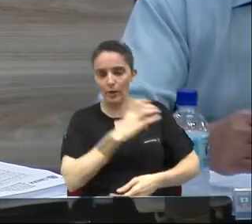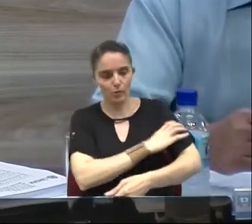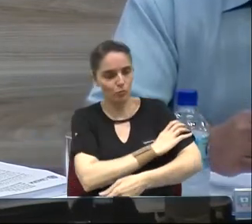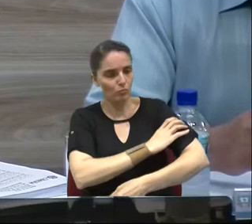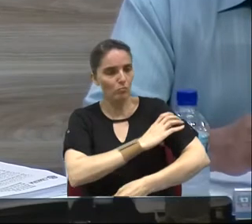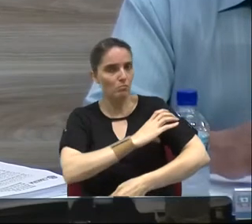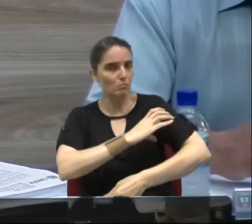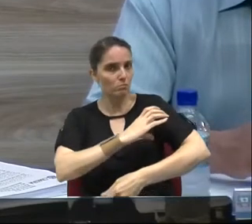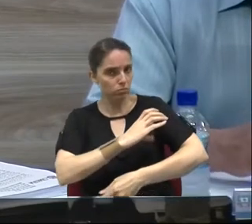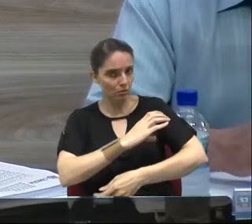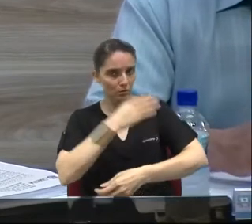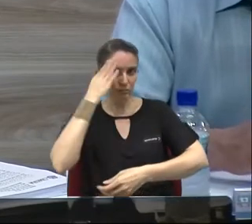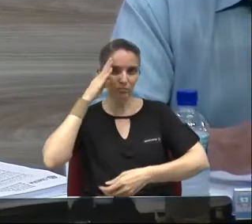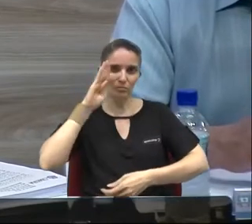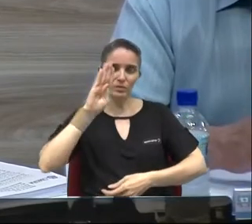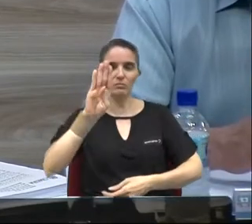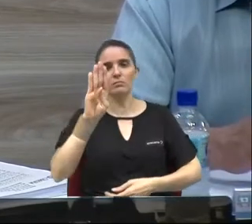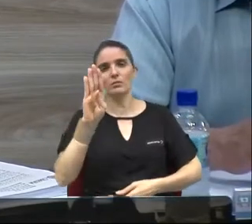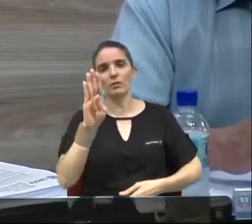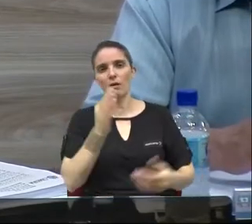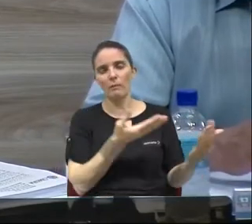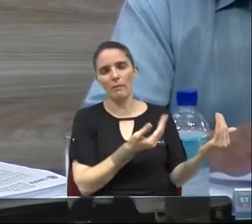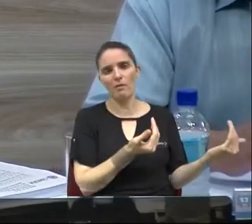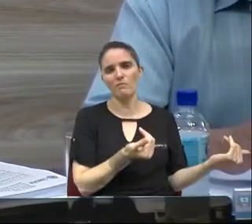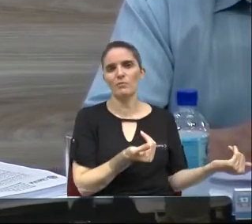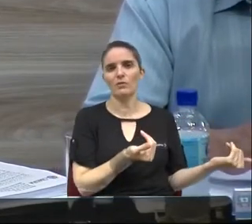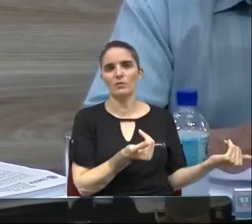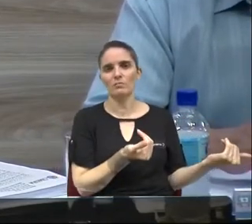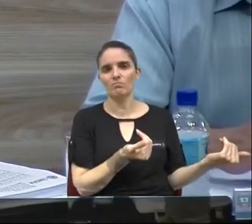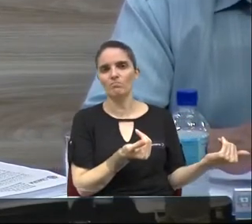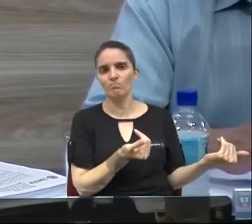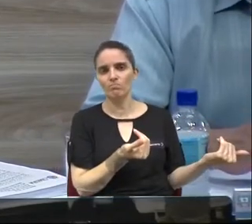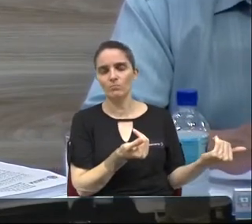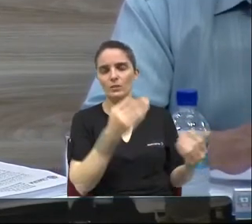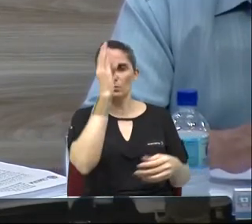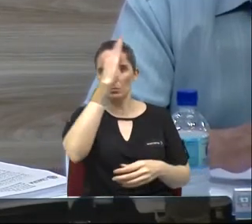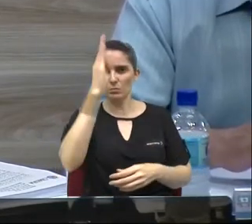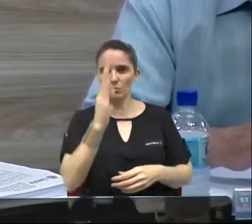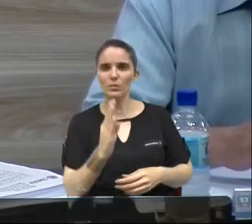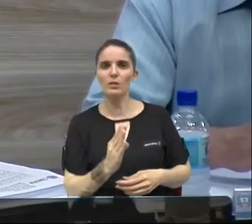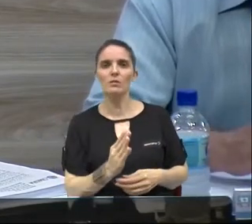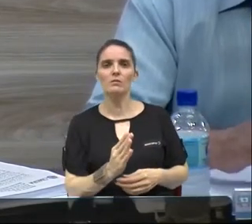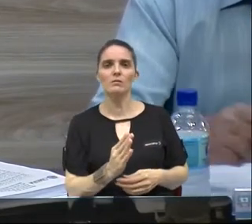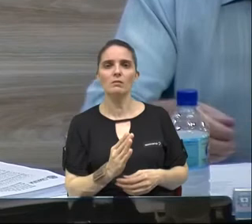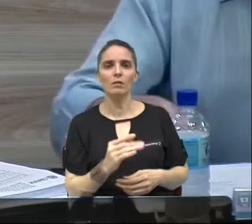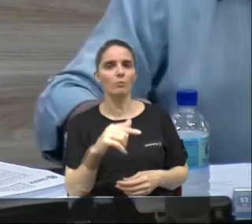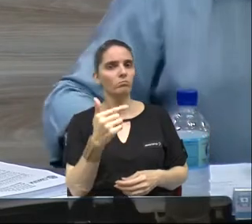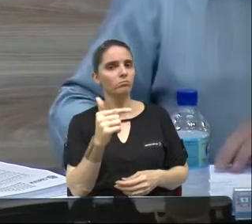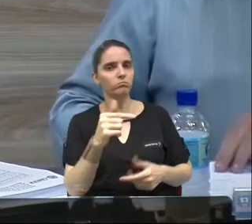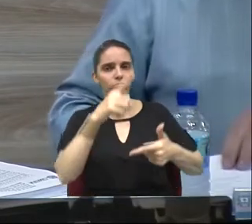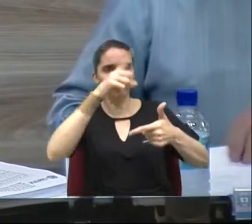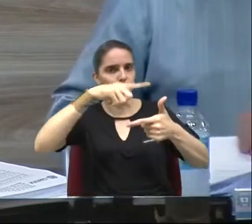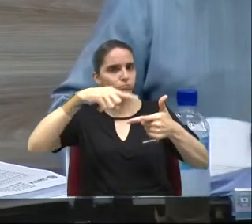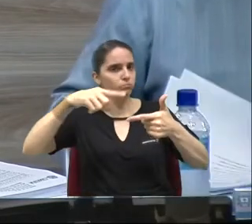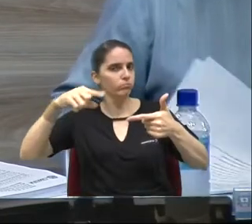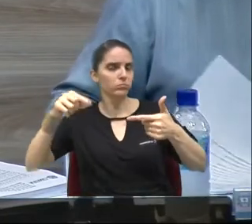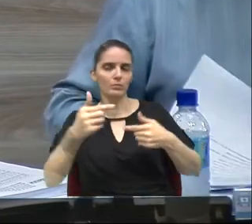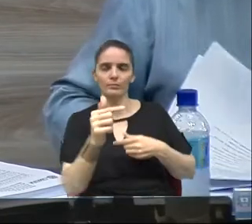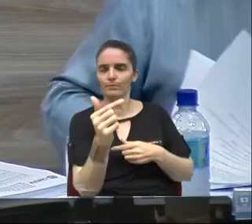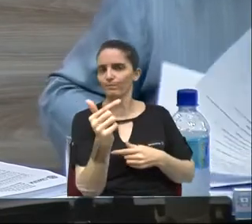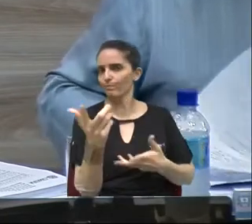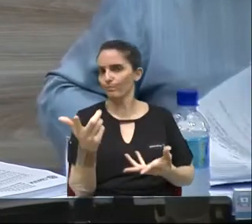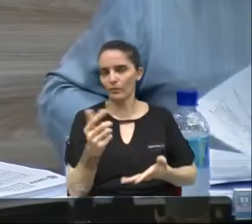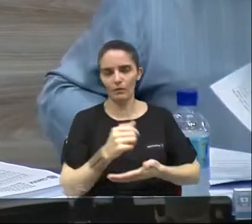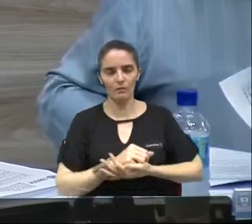substâncias, principalmente entre os nossos jovens. No Brasil, nós ainda não temos uma estimativa, ou seja, nós ainda não temos